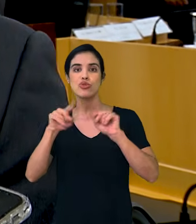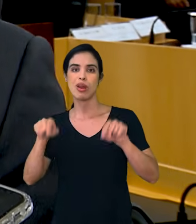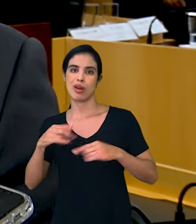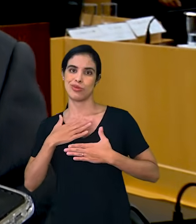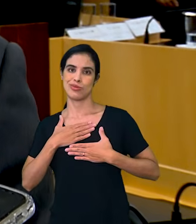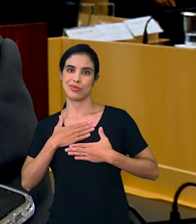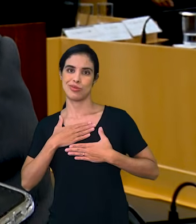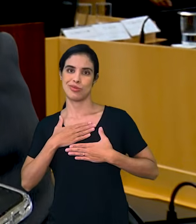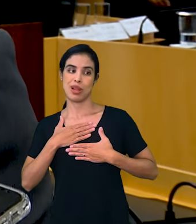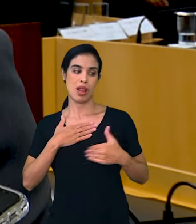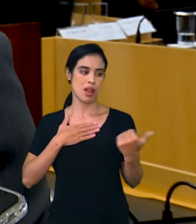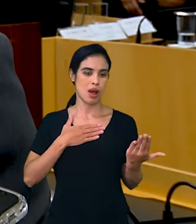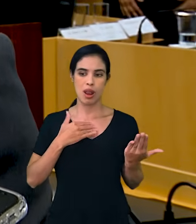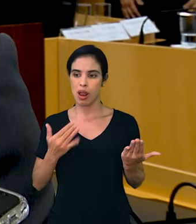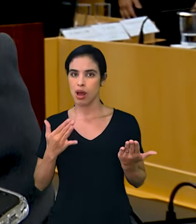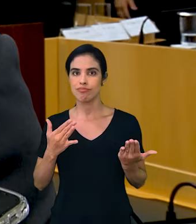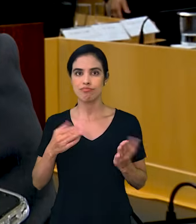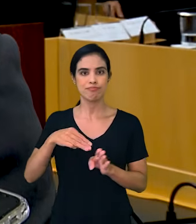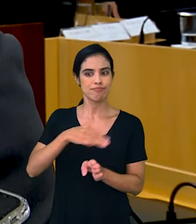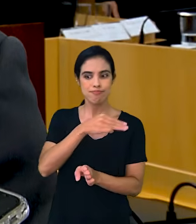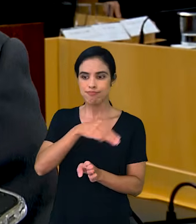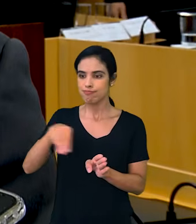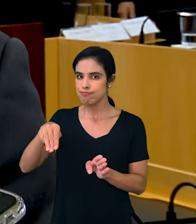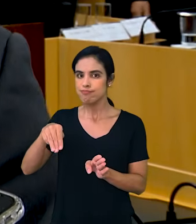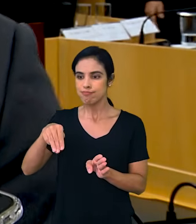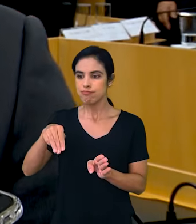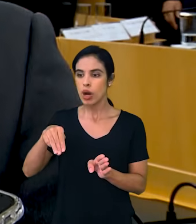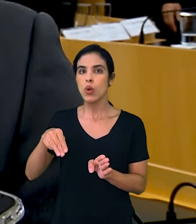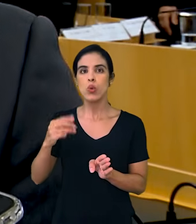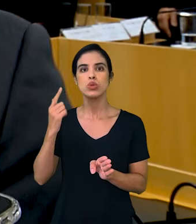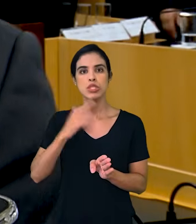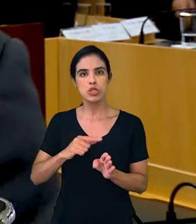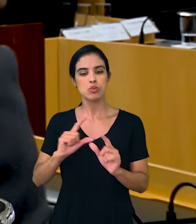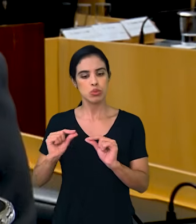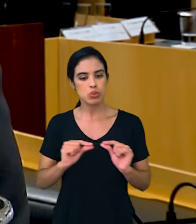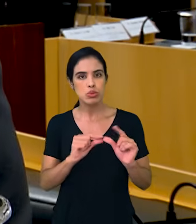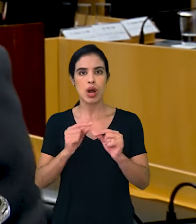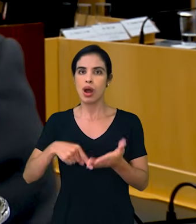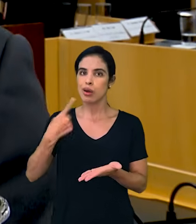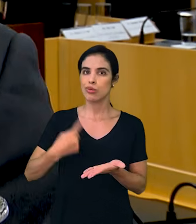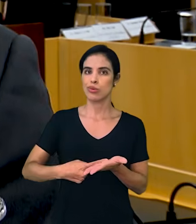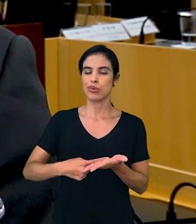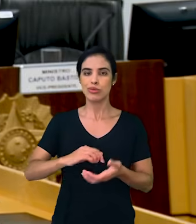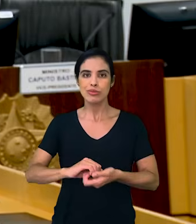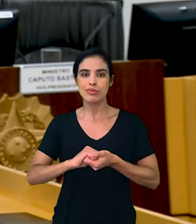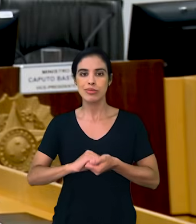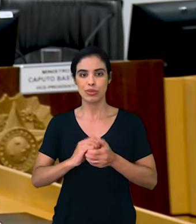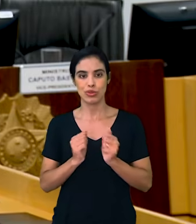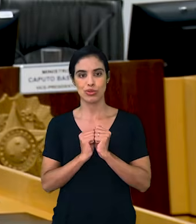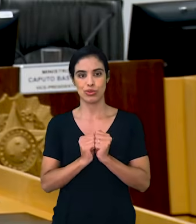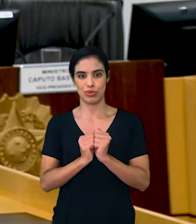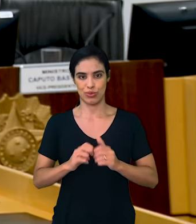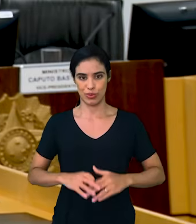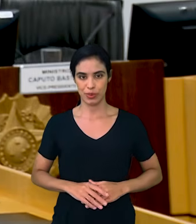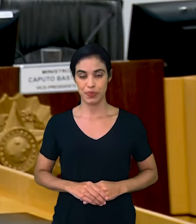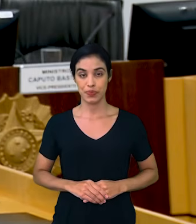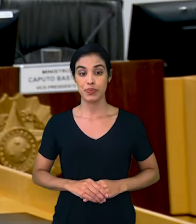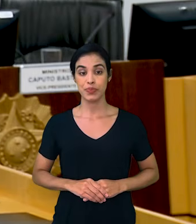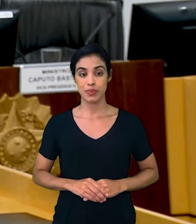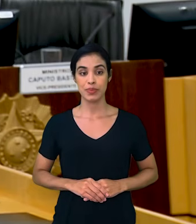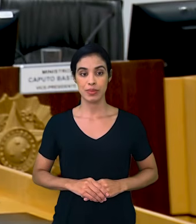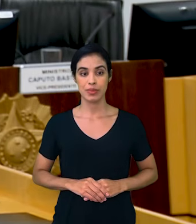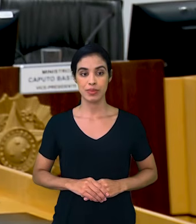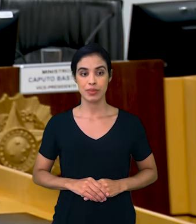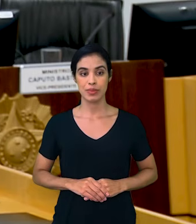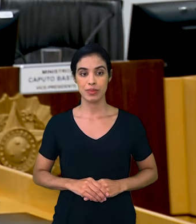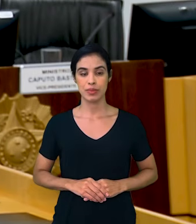concessões dos dois lados, né? E nós com certeza nós chegamos num bom termo nessa convenção coletiva. Quando a gente negocia, não é